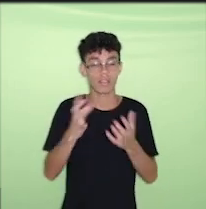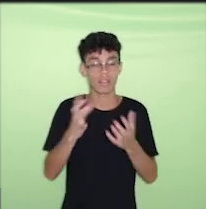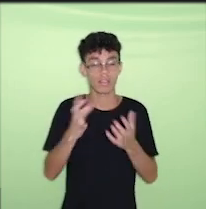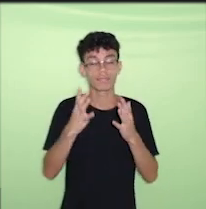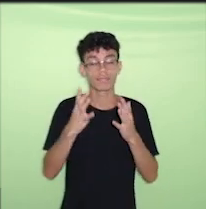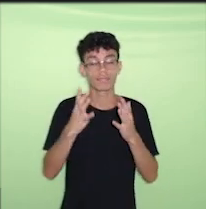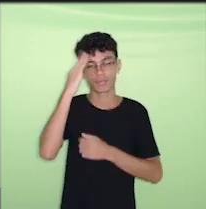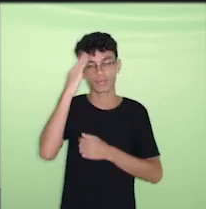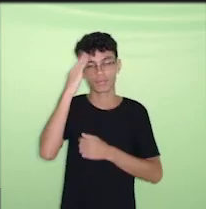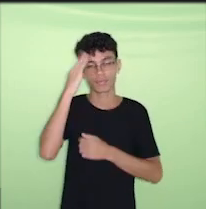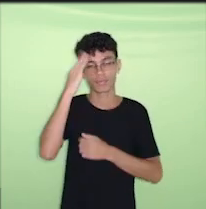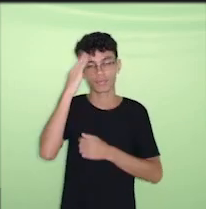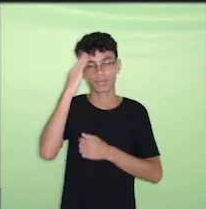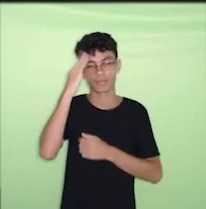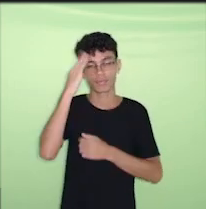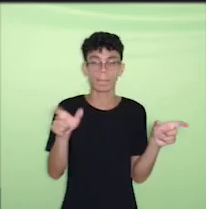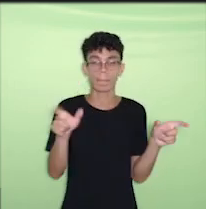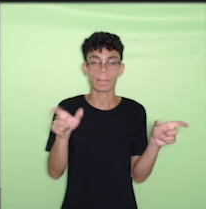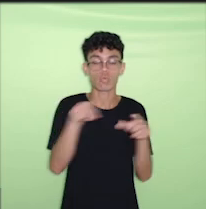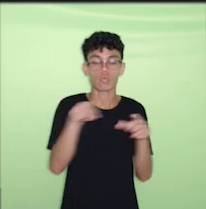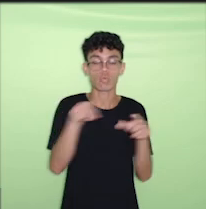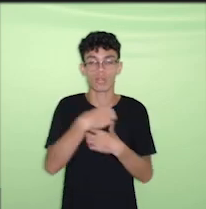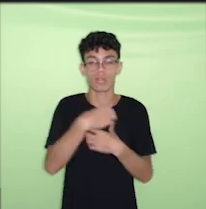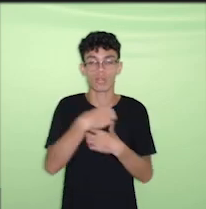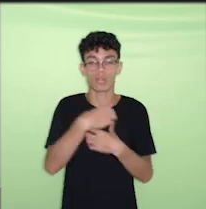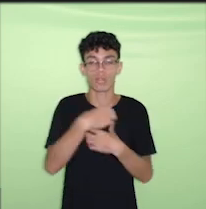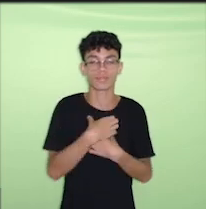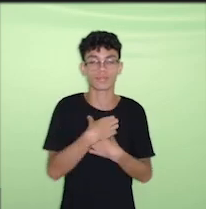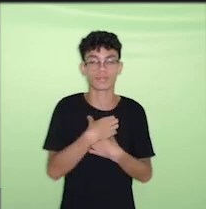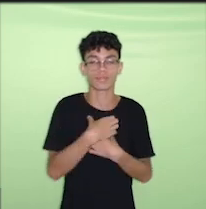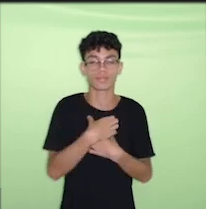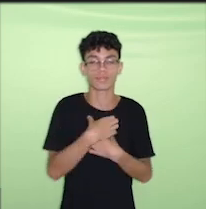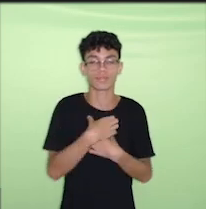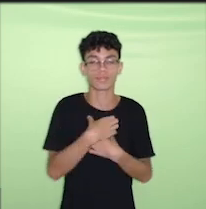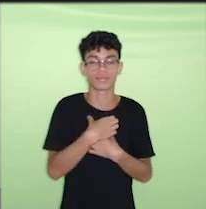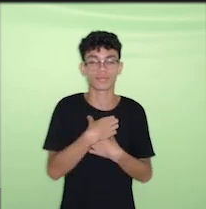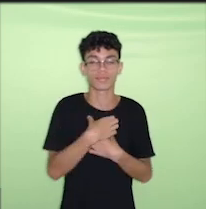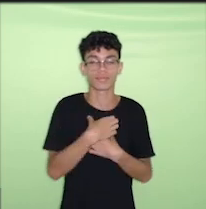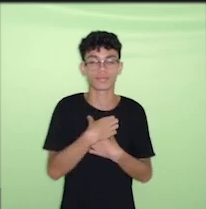do elenco a impressão de vocês nesse estudo,